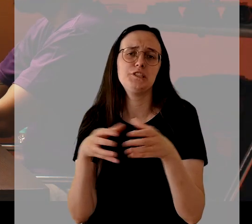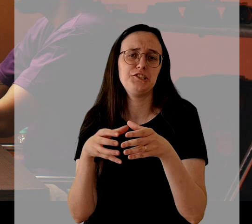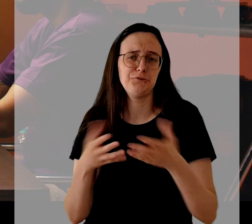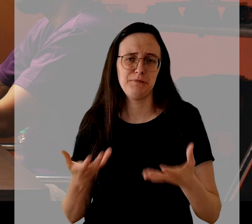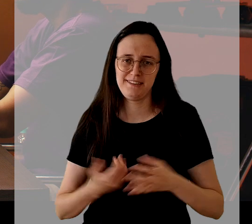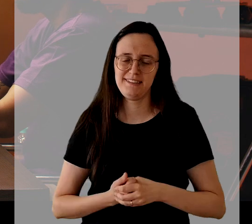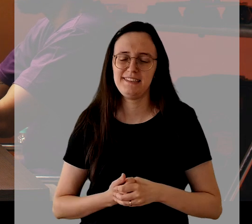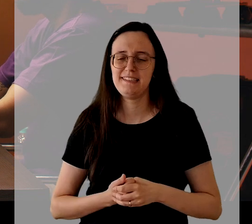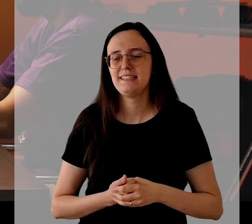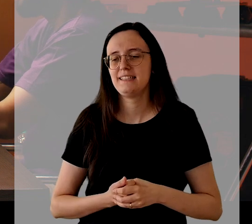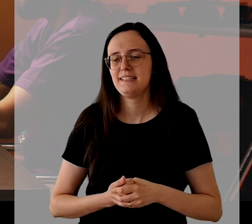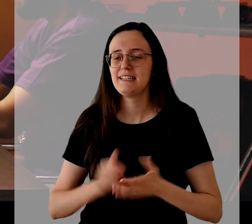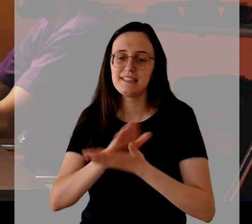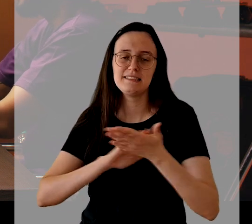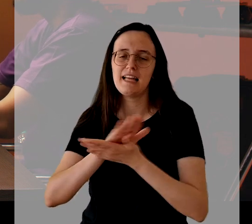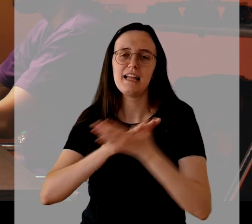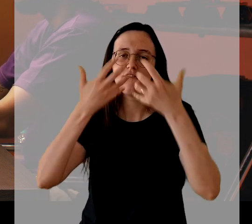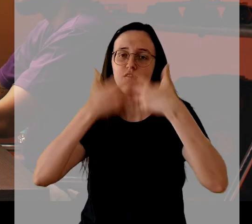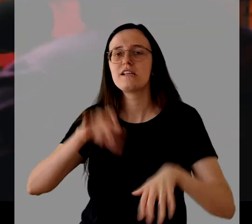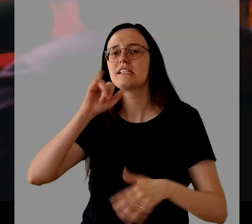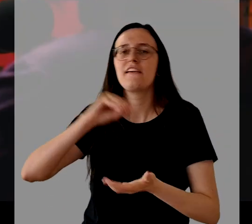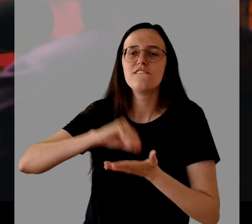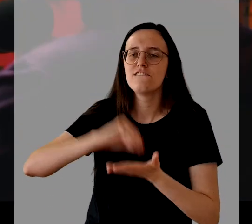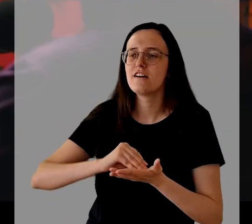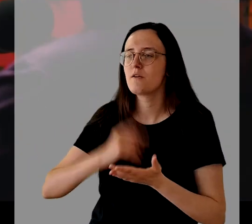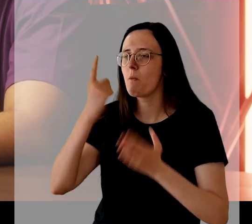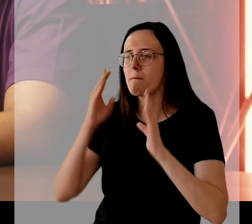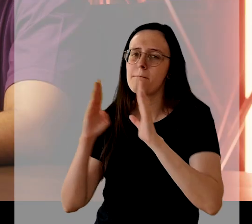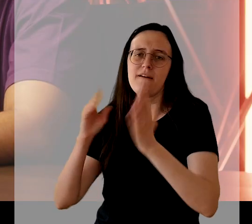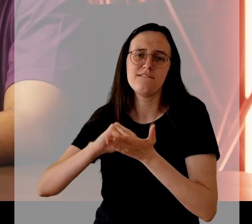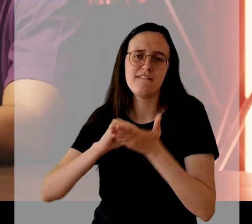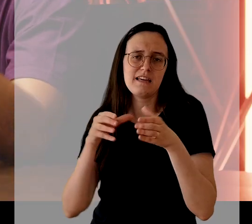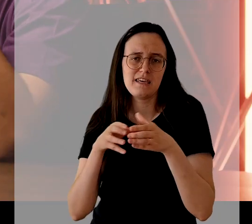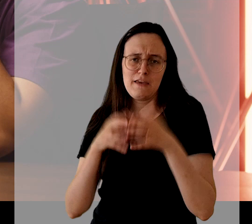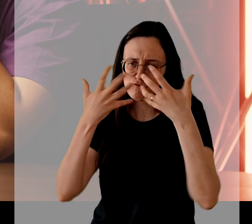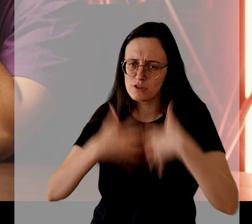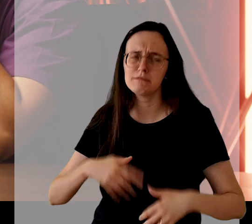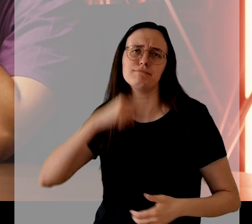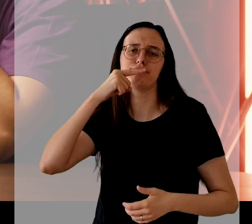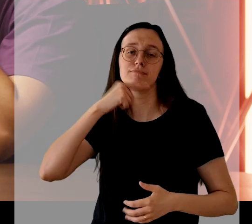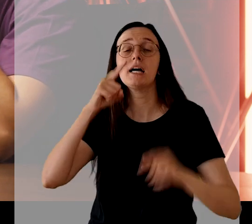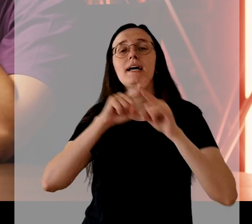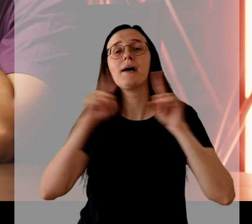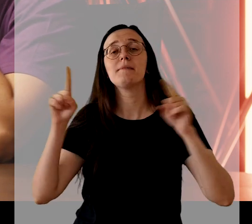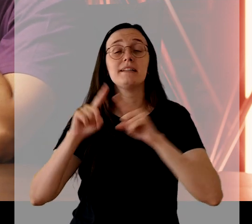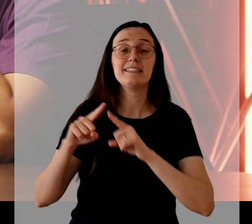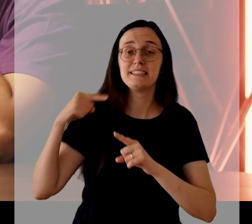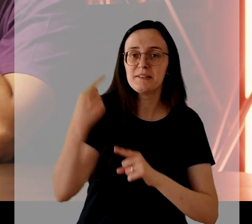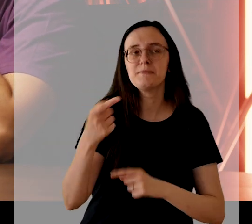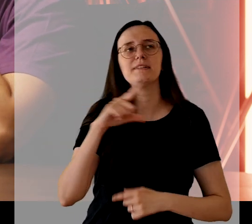é um time, né? Não tem nada funciona se estiver faltando uma parte dessa equipe. Mas